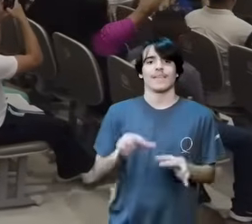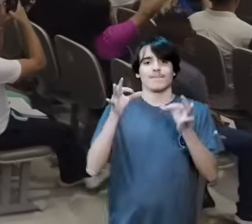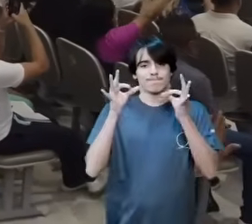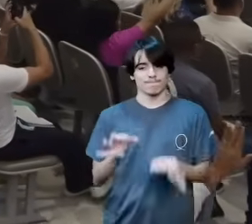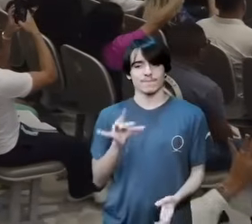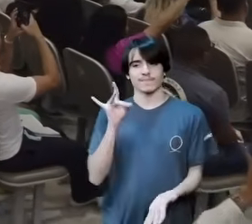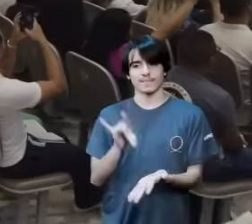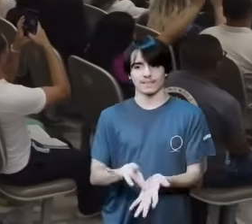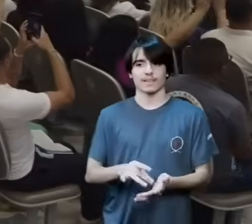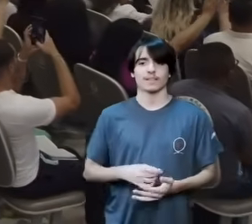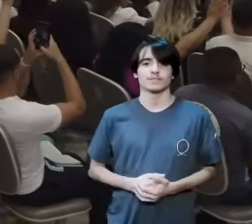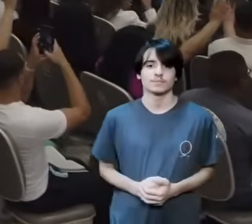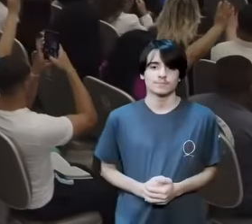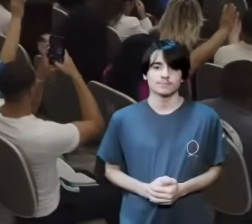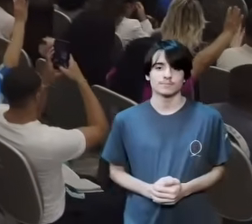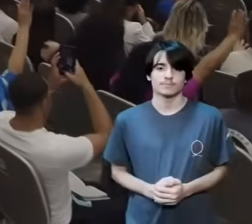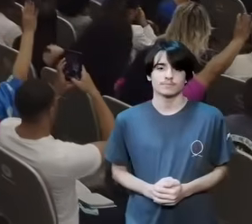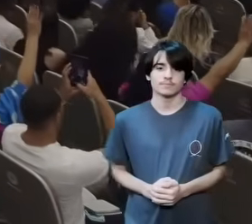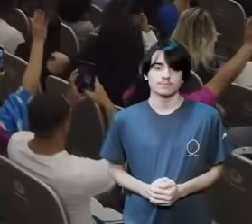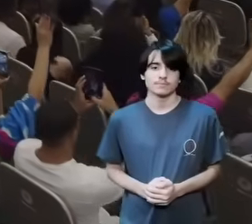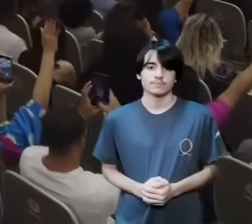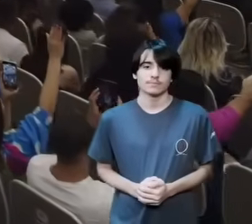íntegro.